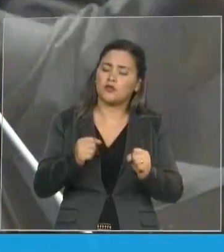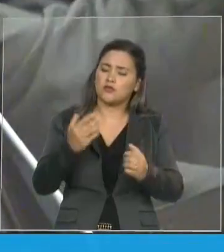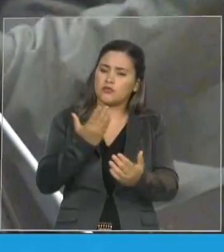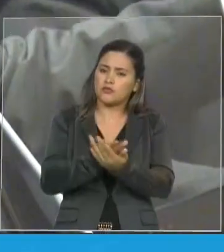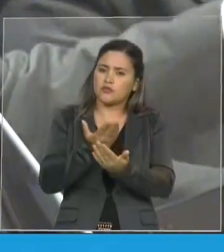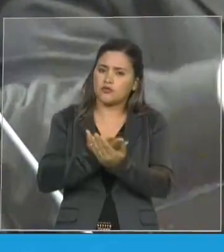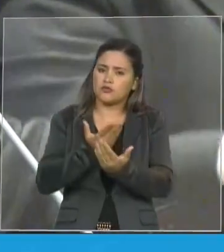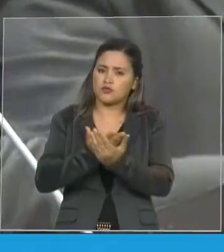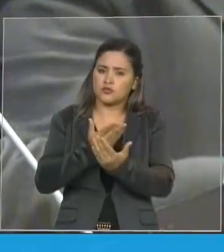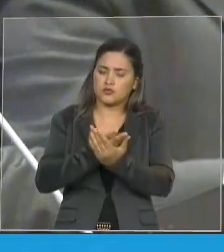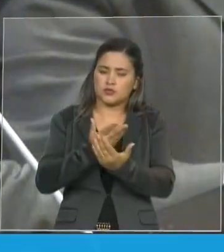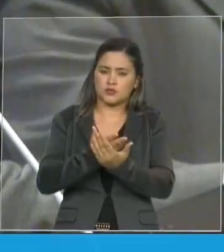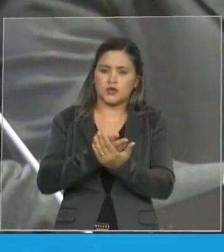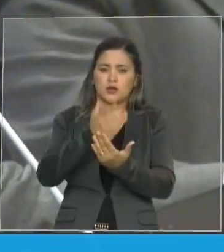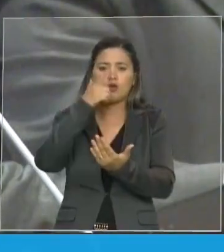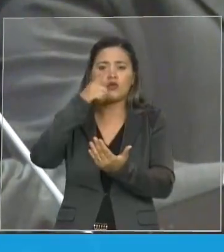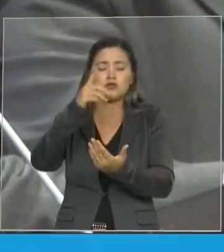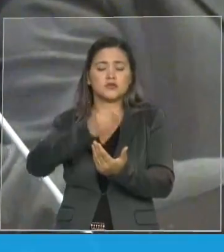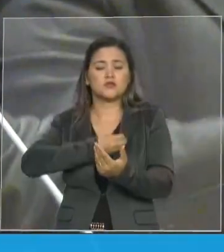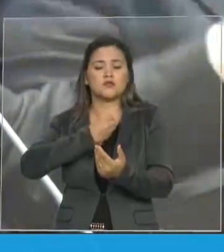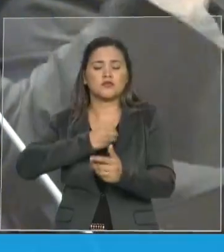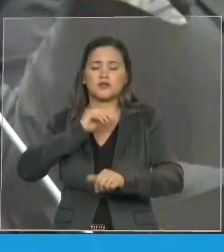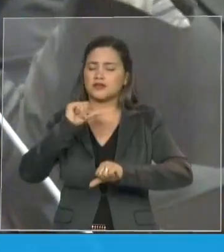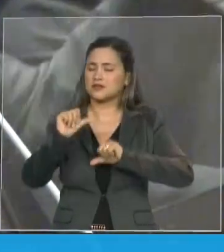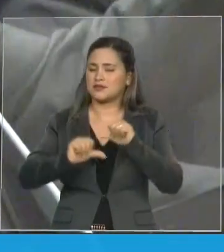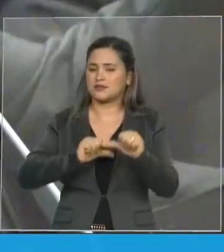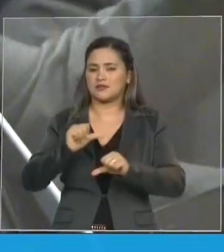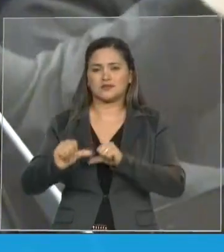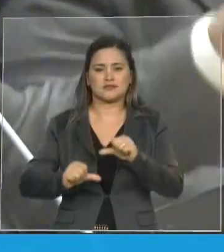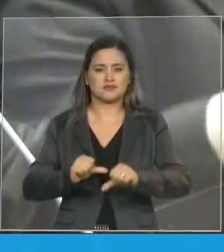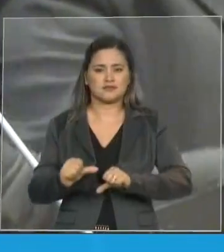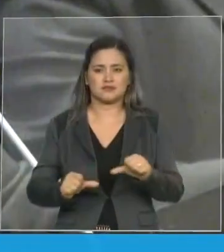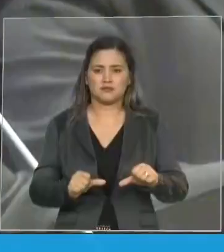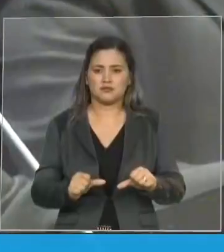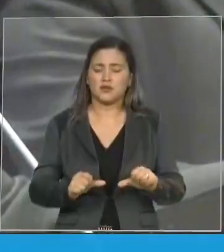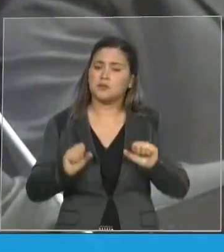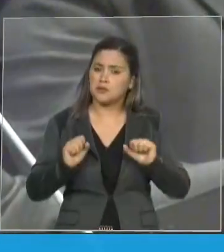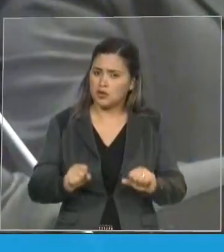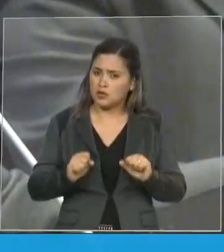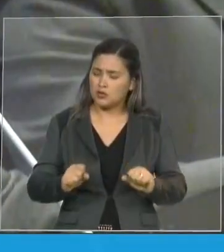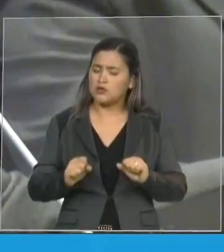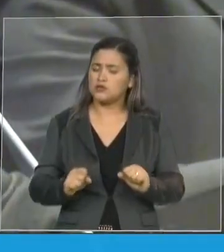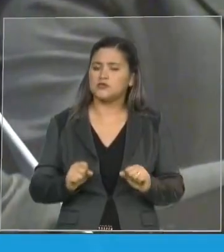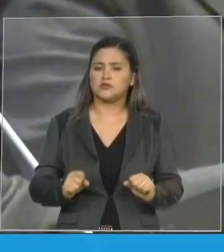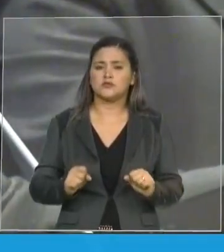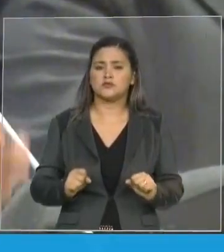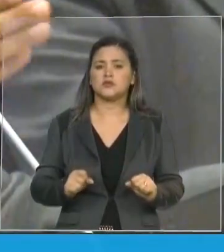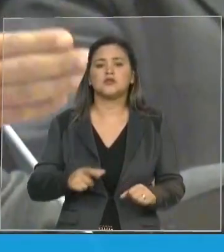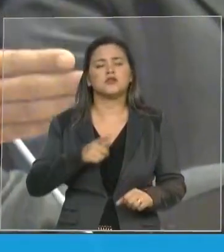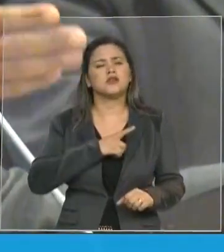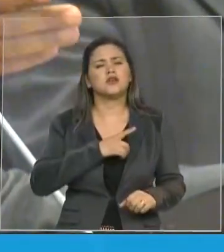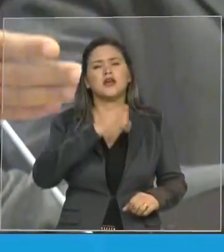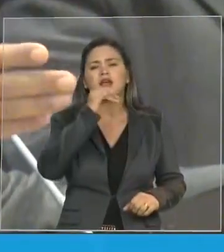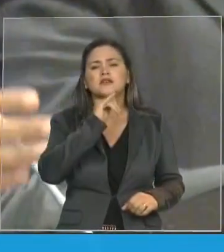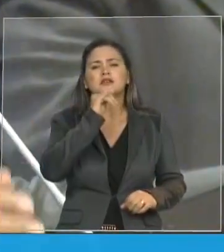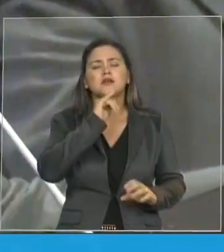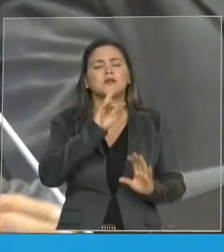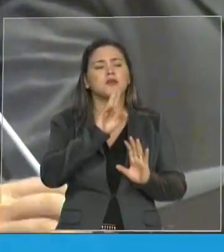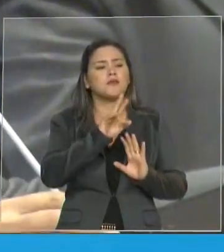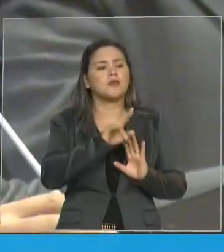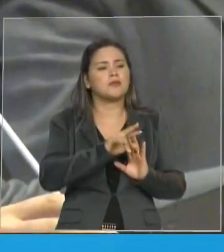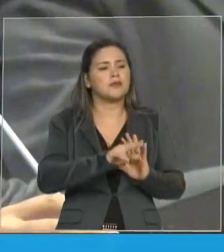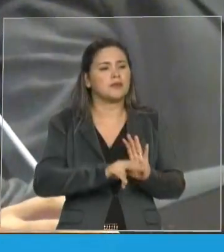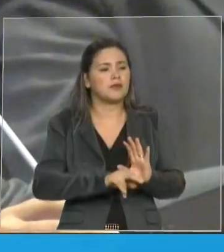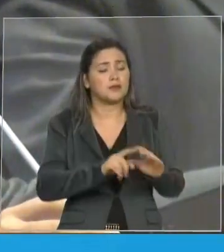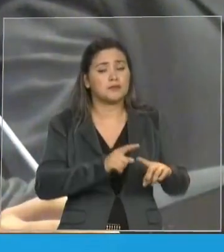isso é possível em todas as camadas. Nós temos inúmeros exemplos de situações semelhantes, mas, infelizmente, a